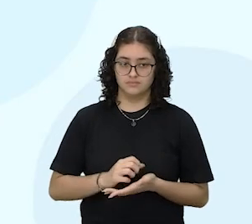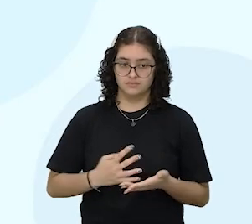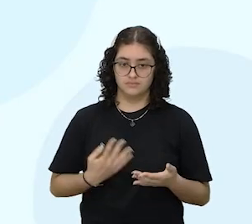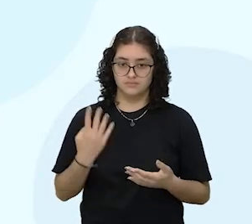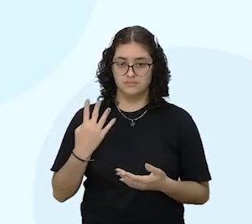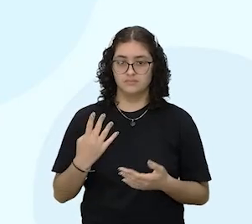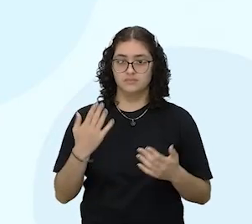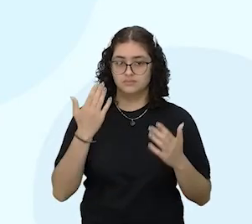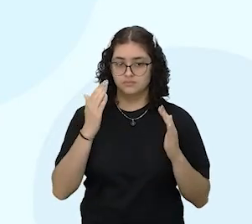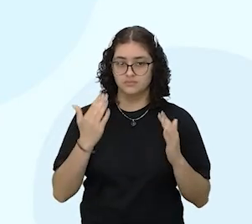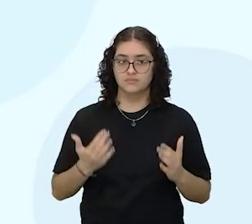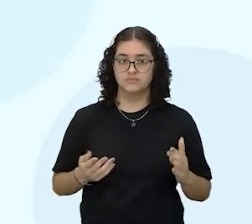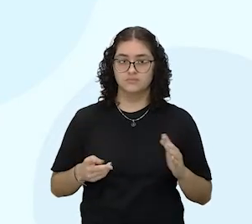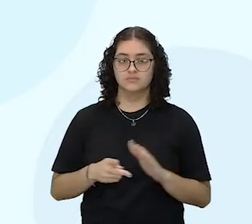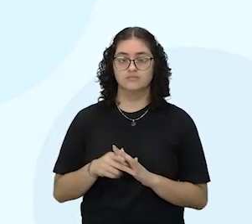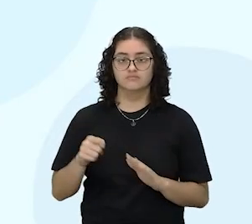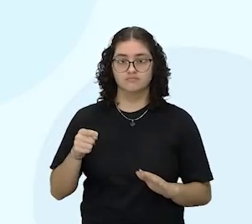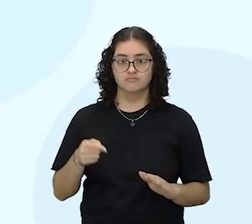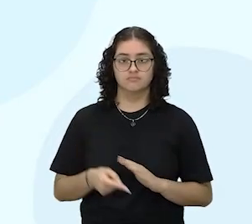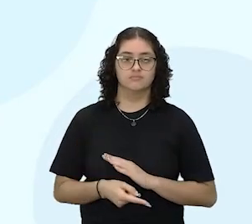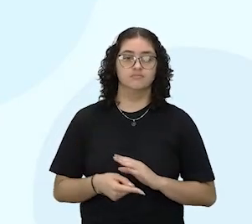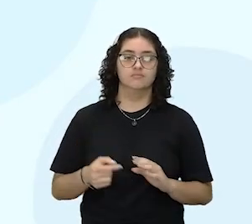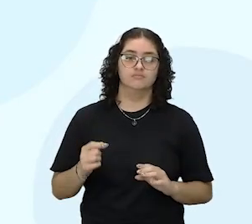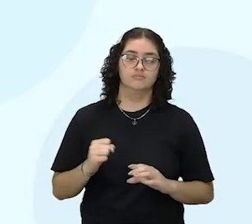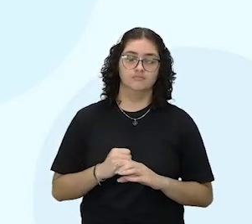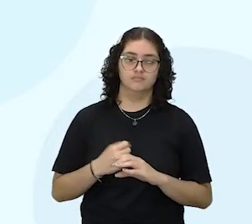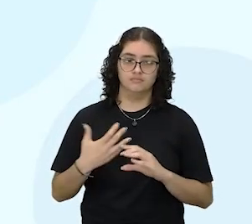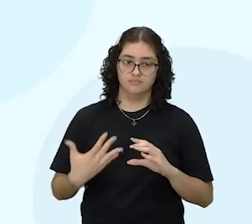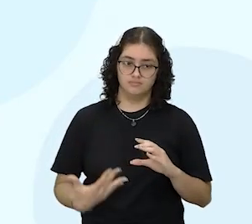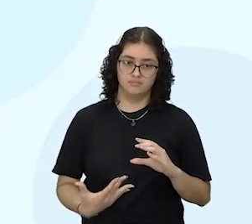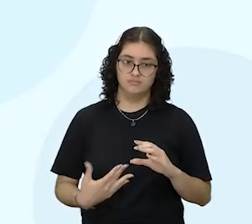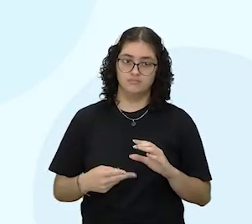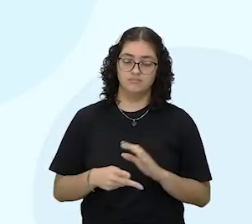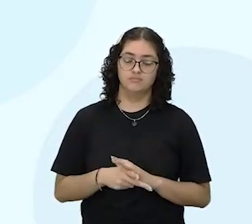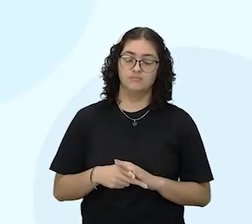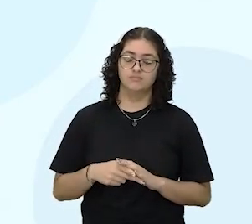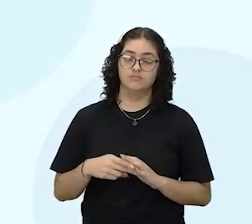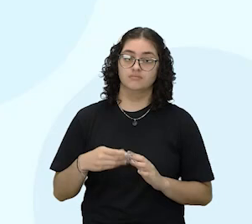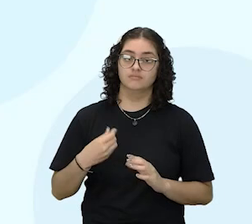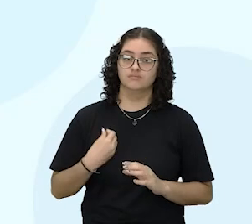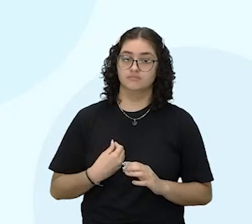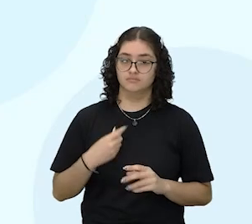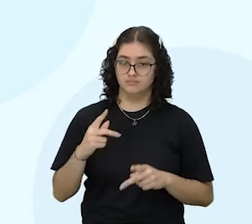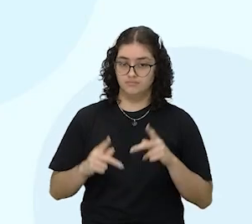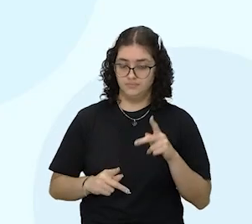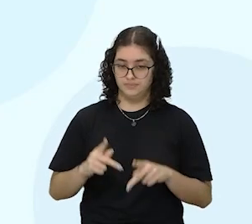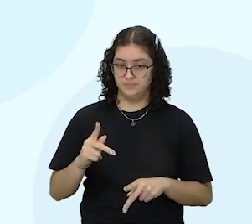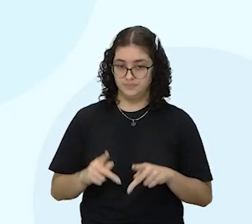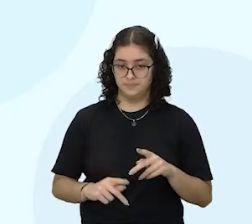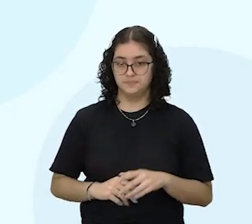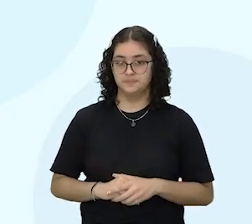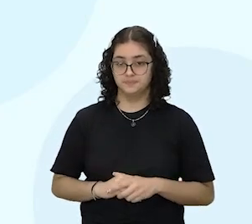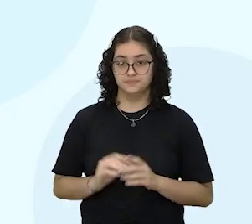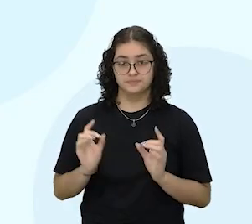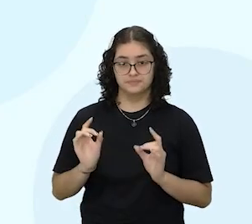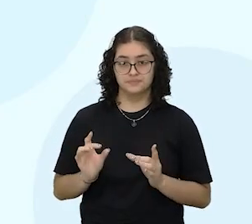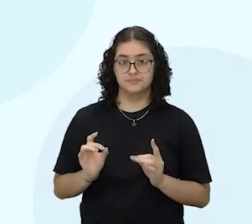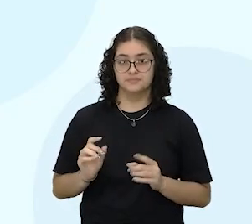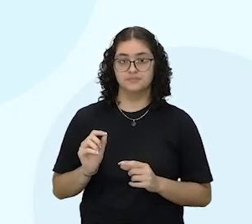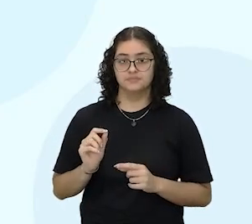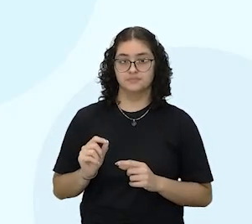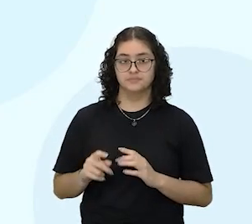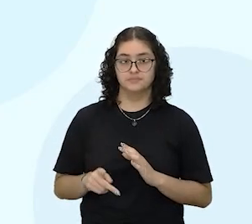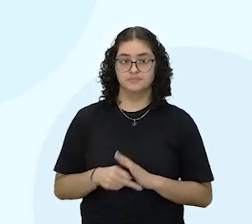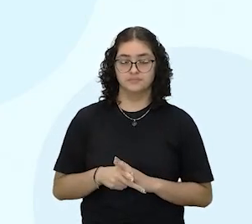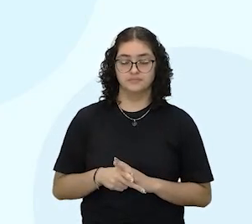analisar mais a fundo aí questões ligadas às características e condições da população, em especial,